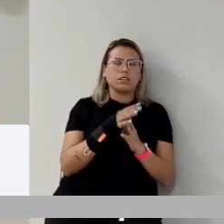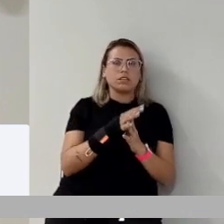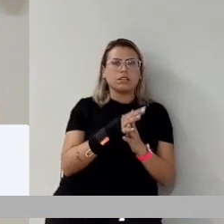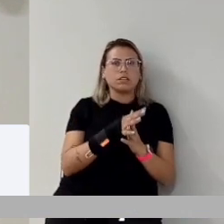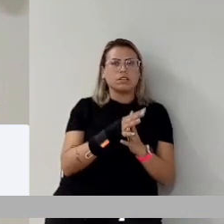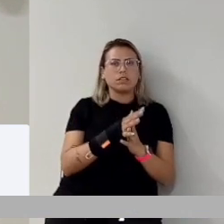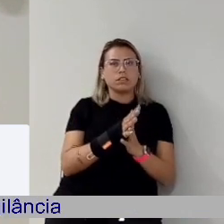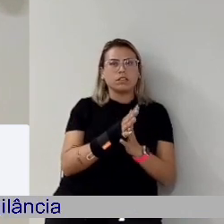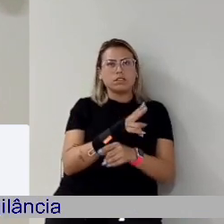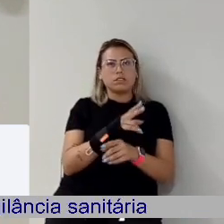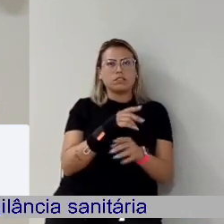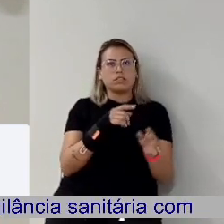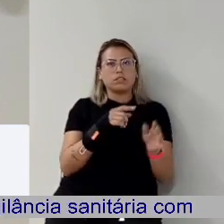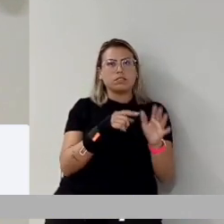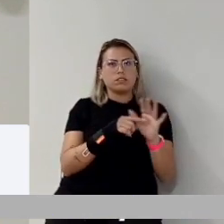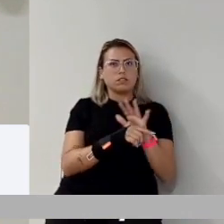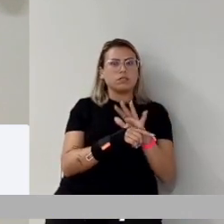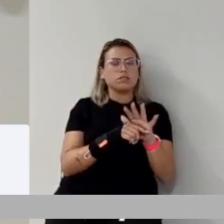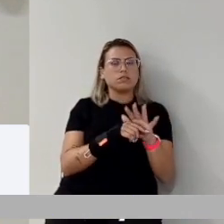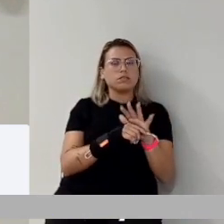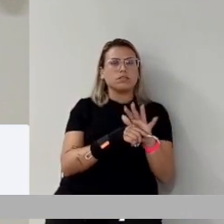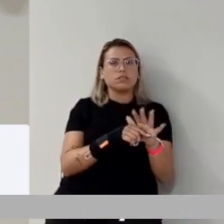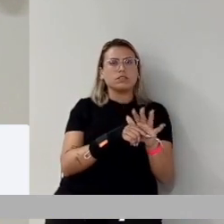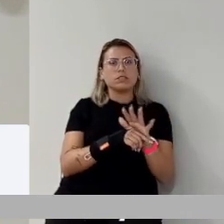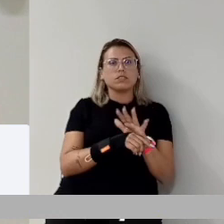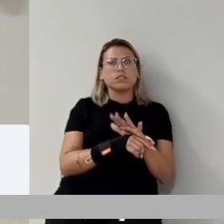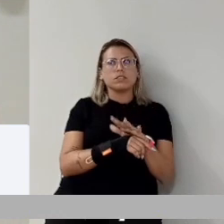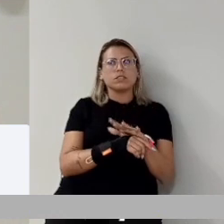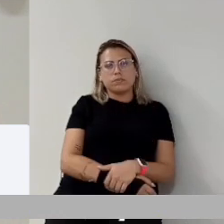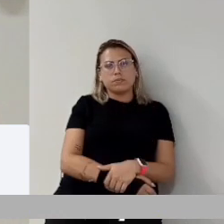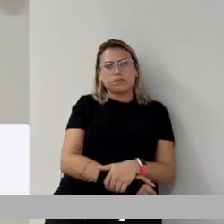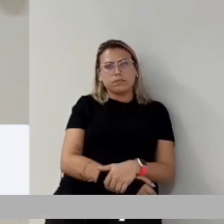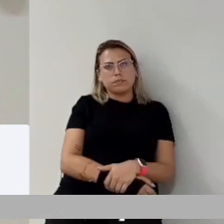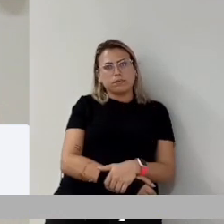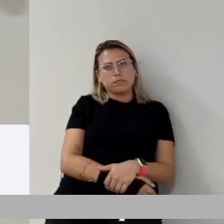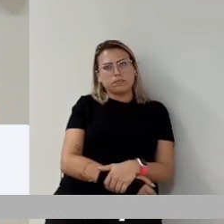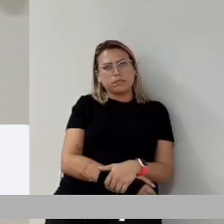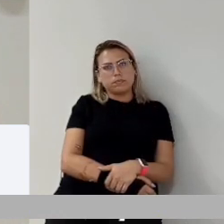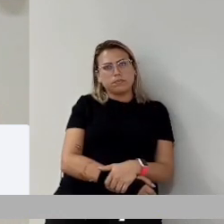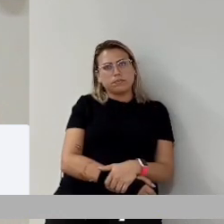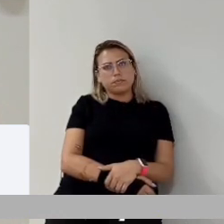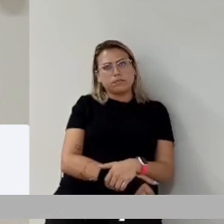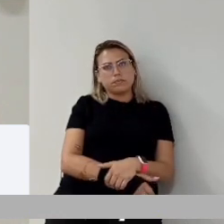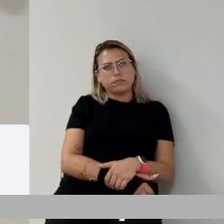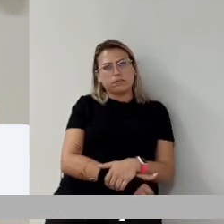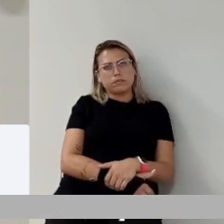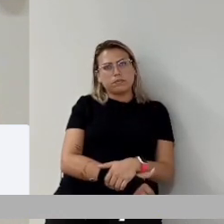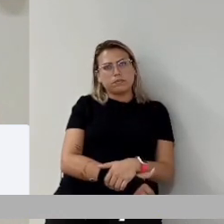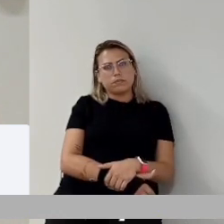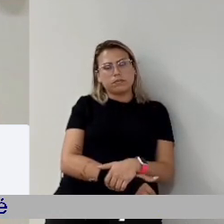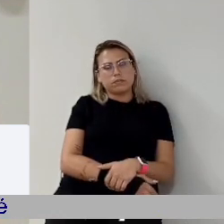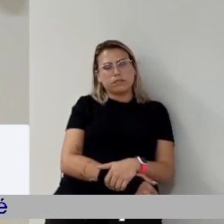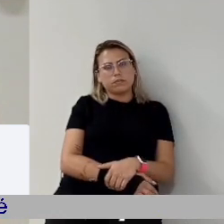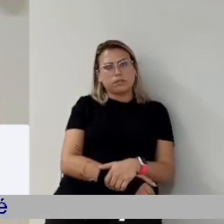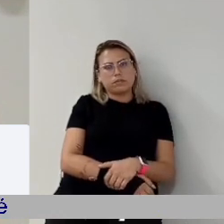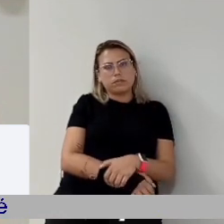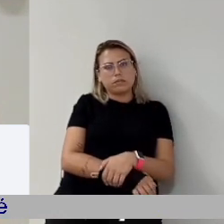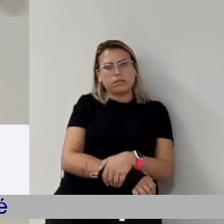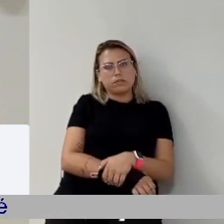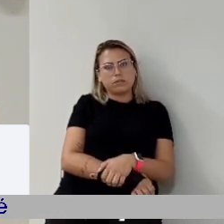vigilância sanitária com relação no colega no colega vereadora clenia a dengue né